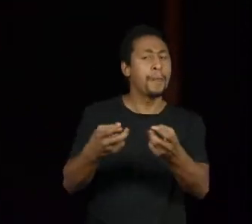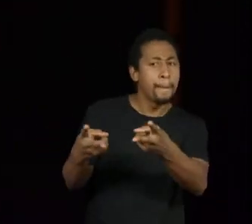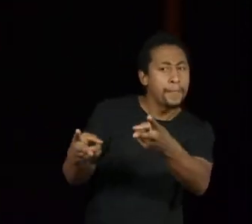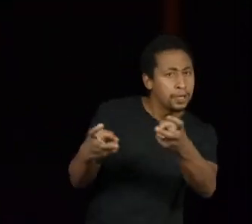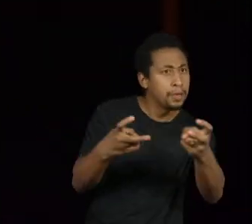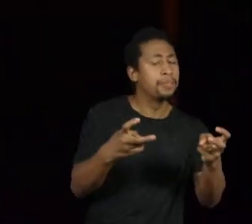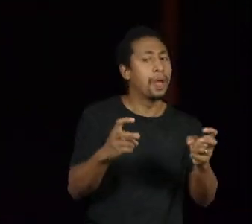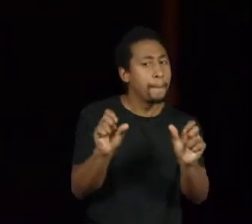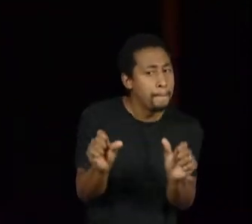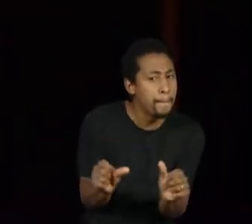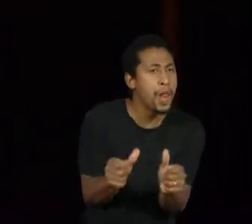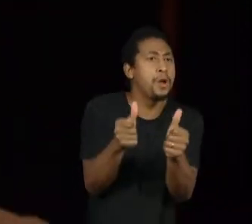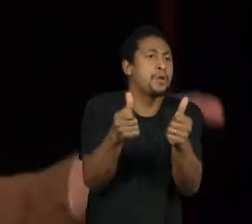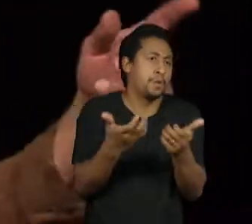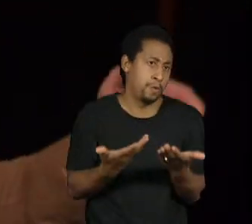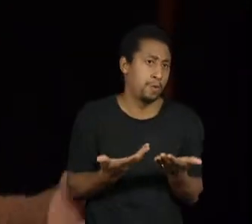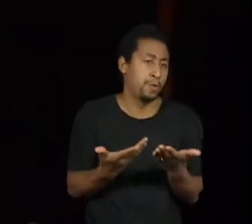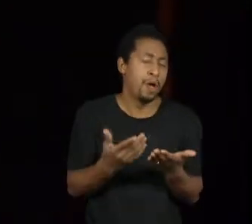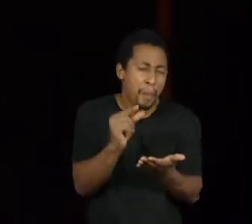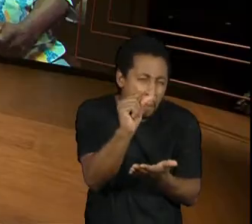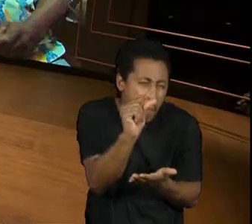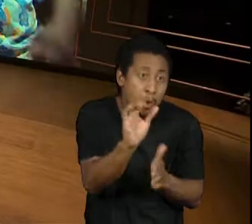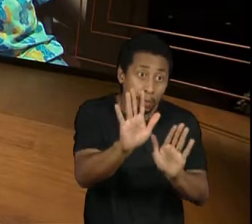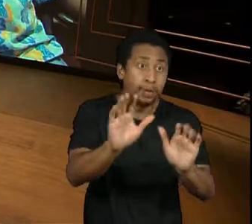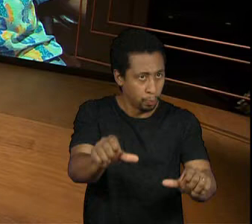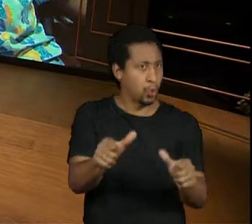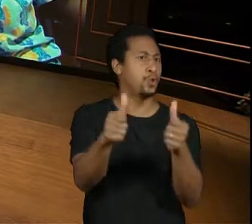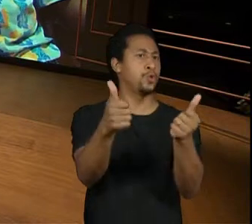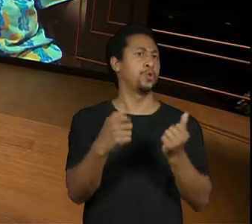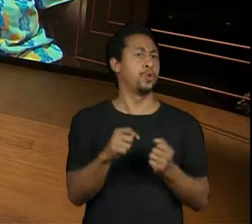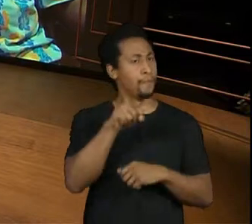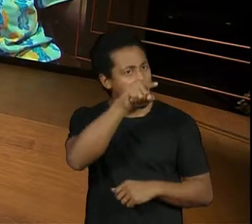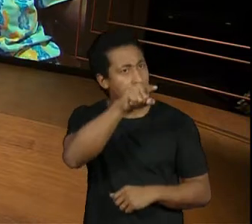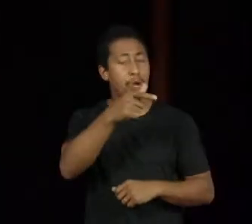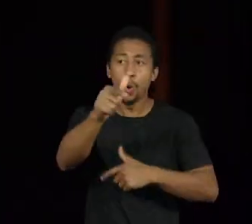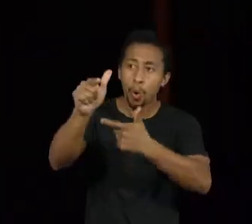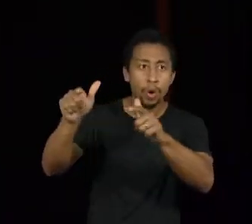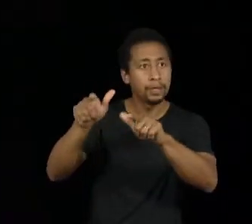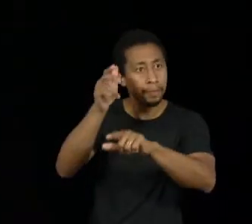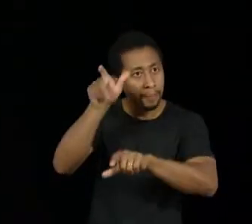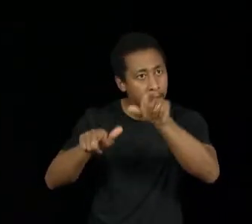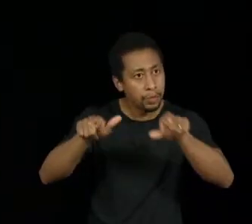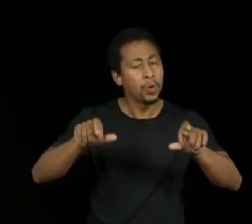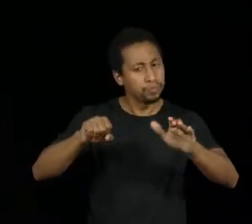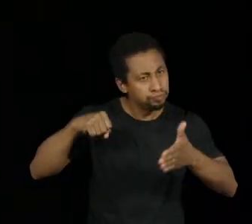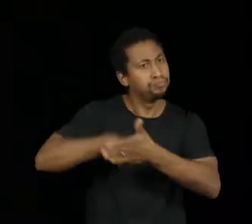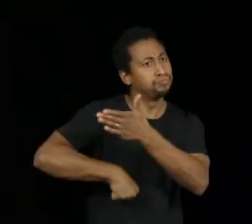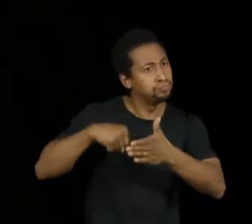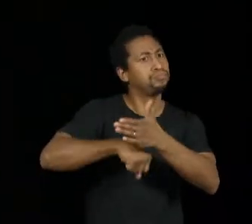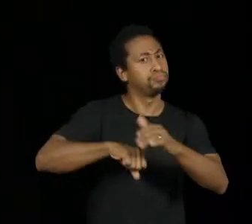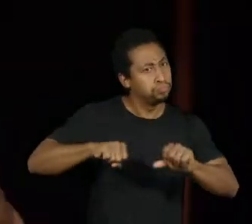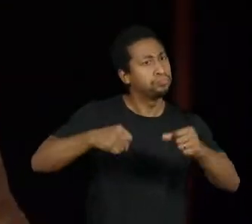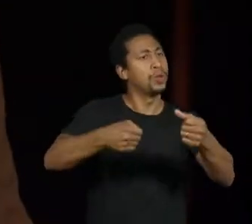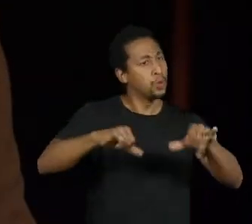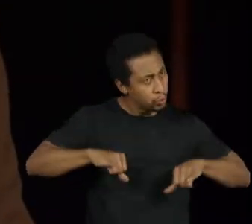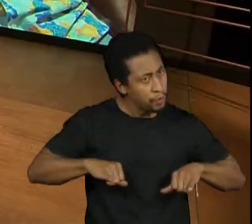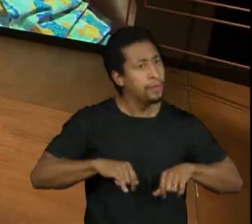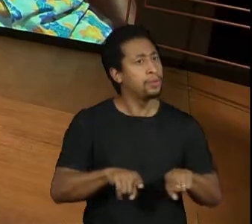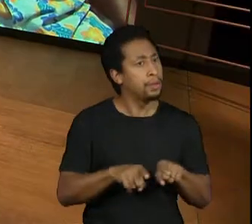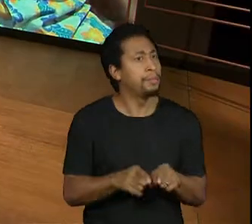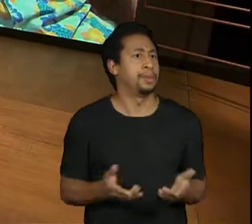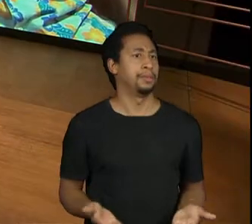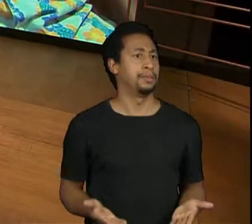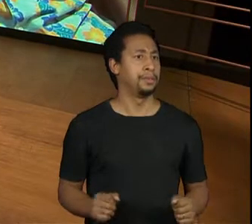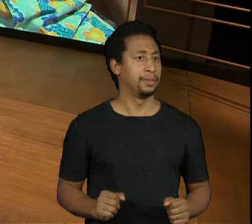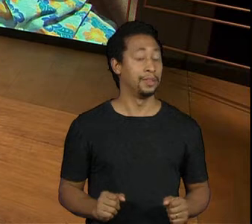pouco, minimamente, foi porque pessoas como vocês estiveram ali na frente batalhando e sofreram por causa disso, né? Aí tem